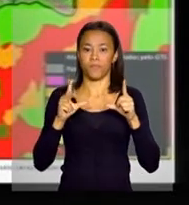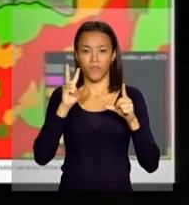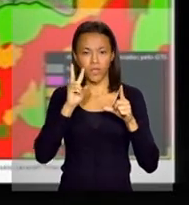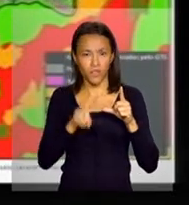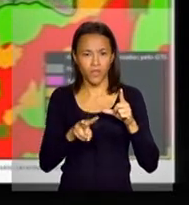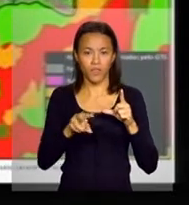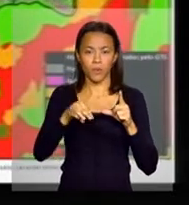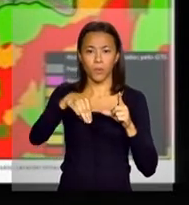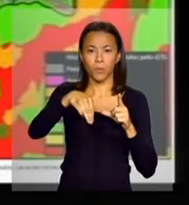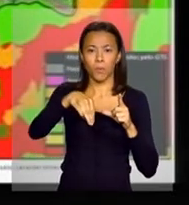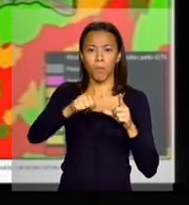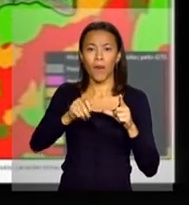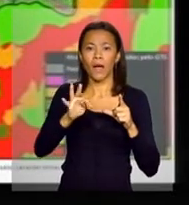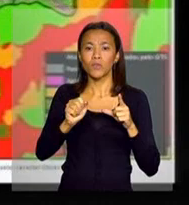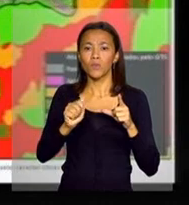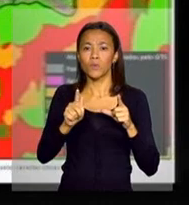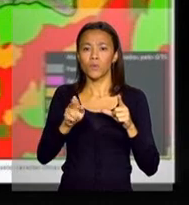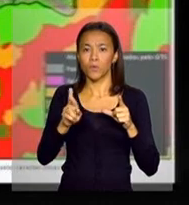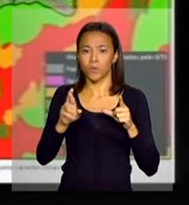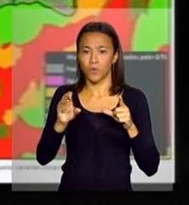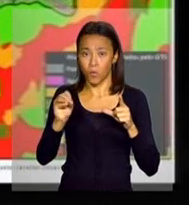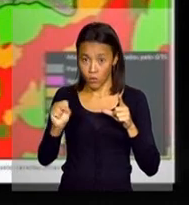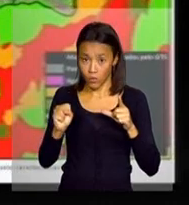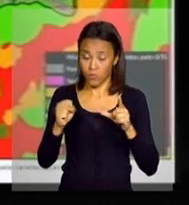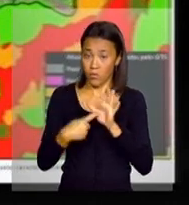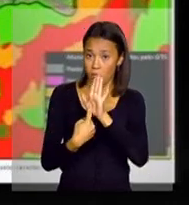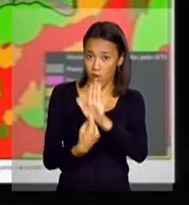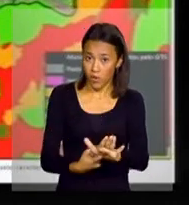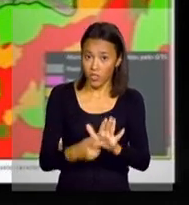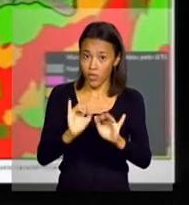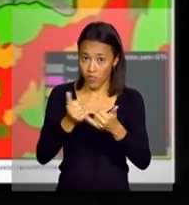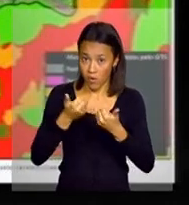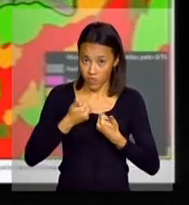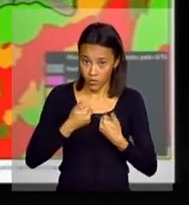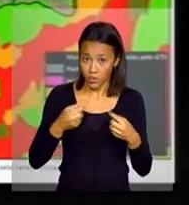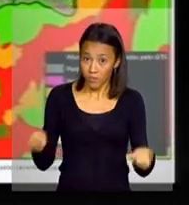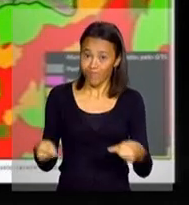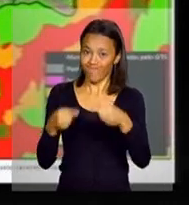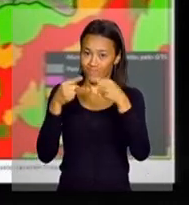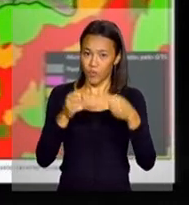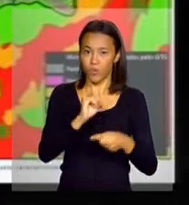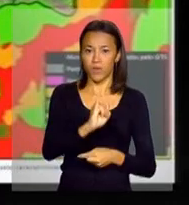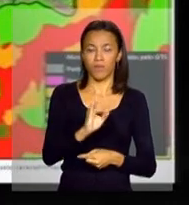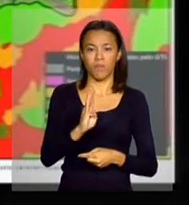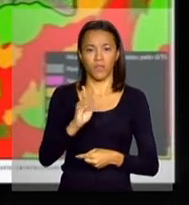Mato Grosso com soja, isso aqui cruza dados do IBGE com